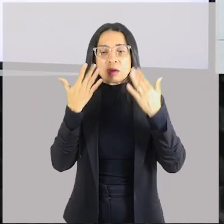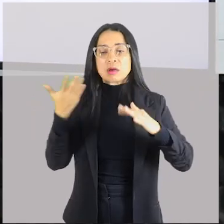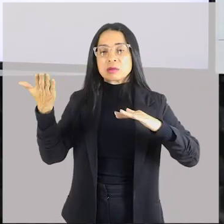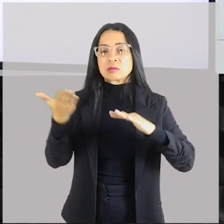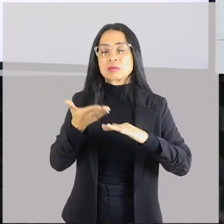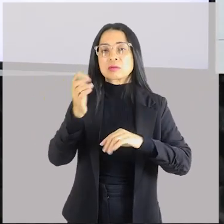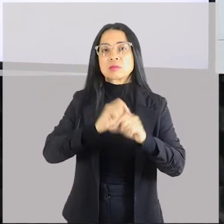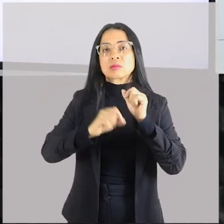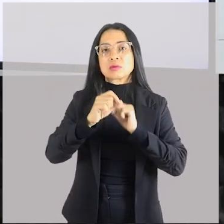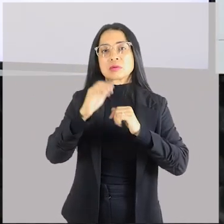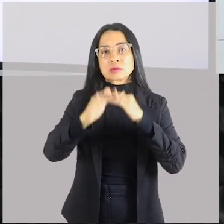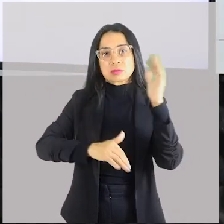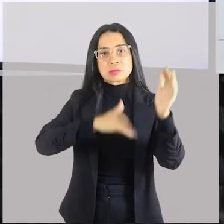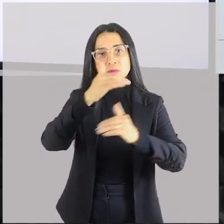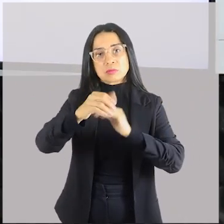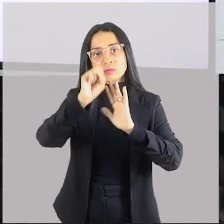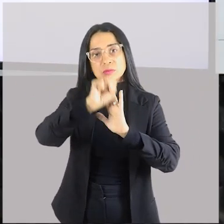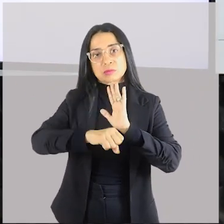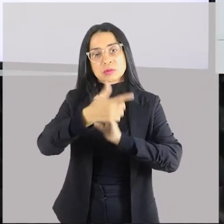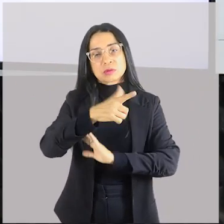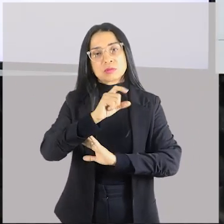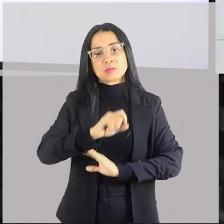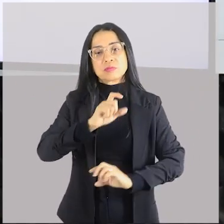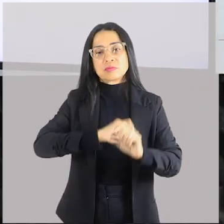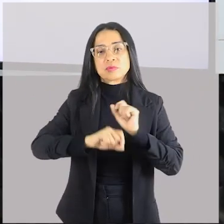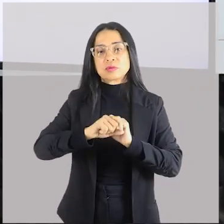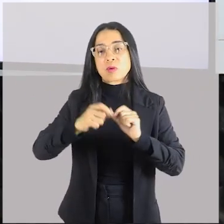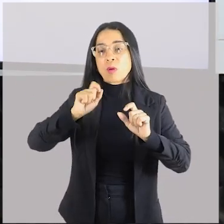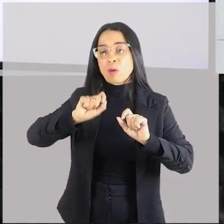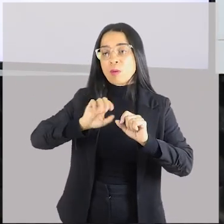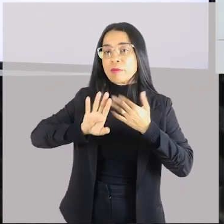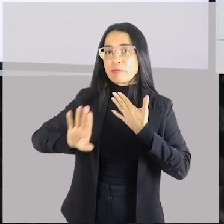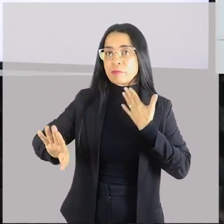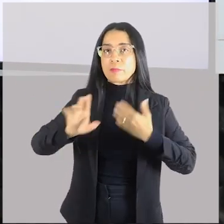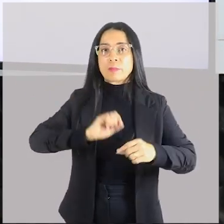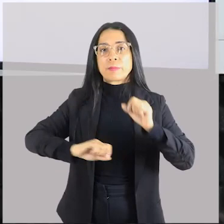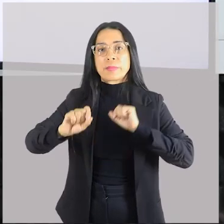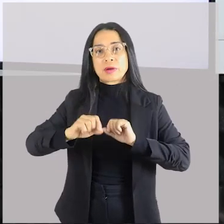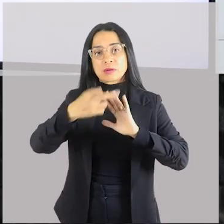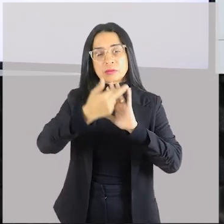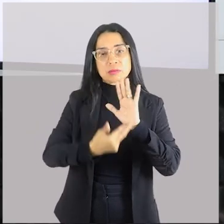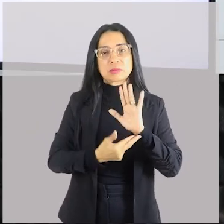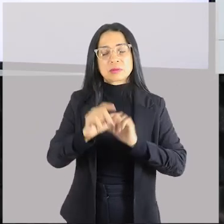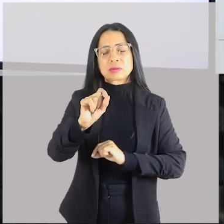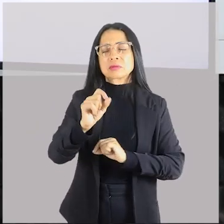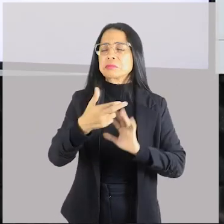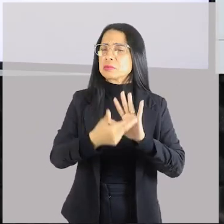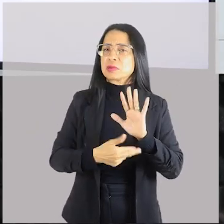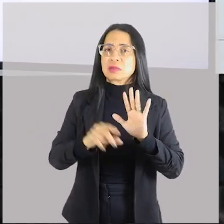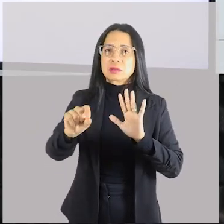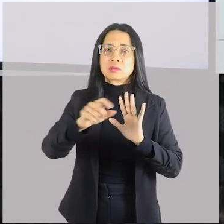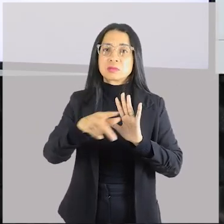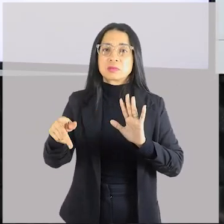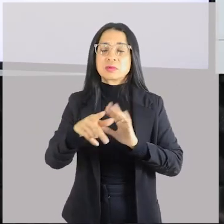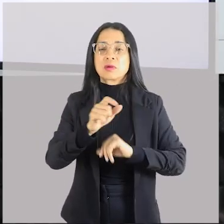XX por quê Porque a arte contemporânea quebra com os paradigmas das regras professor que regras são essas que o senhor falou cubismo